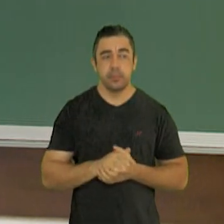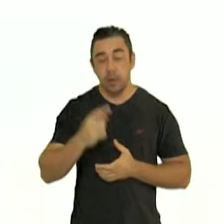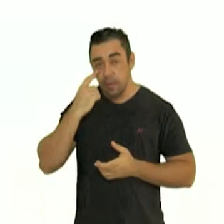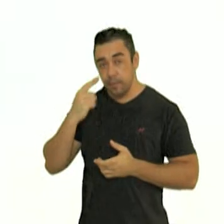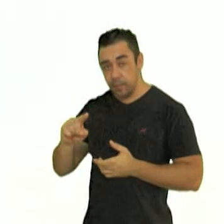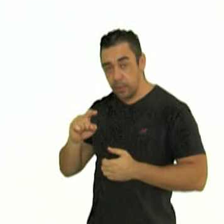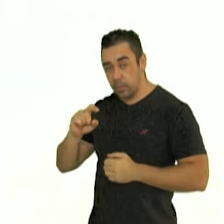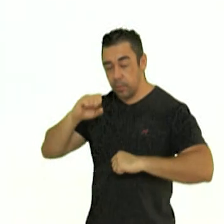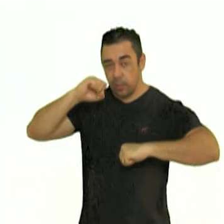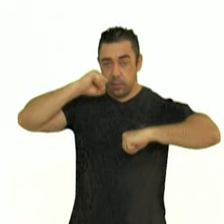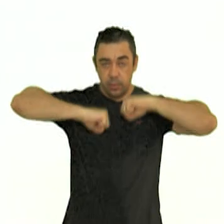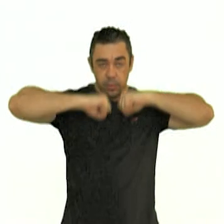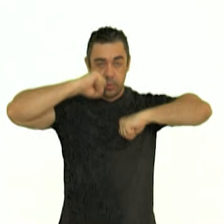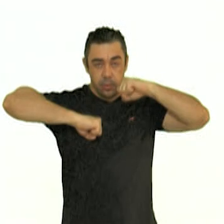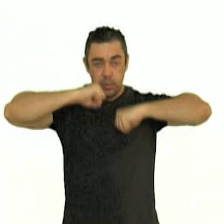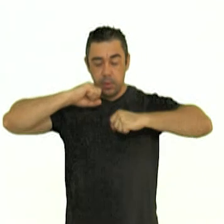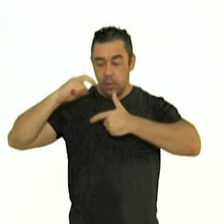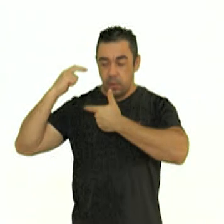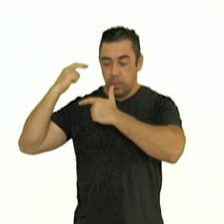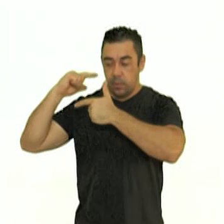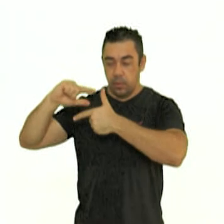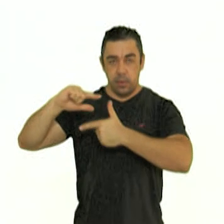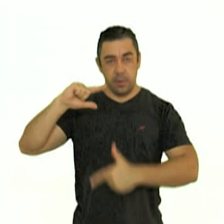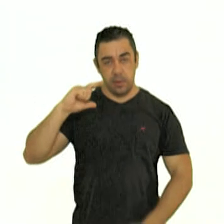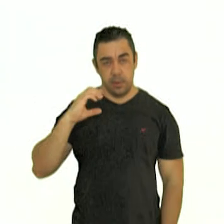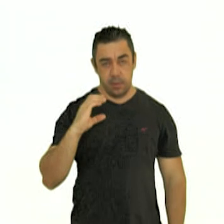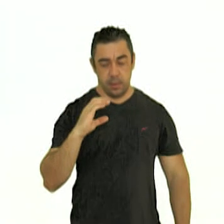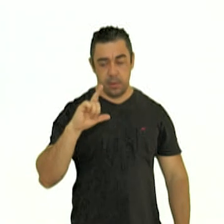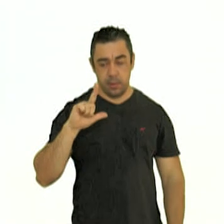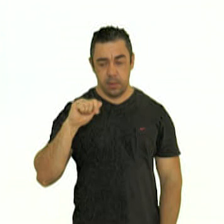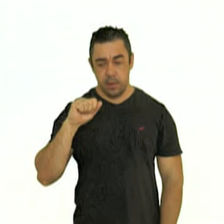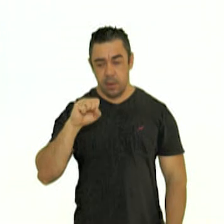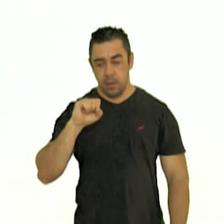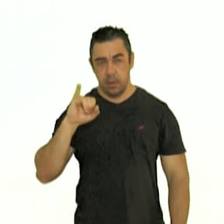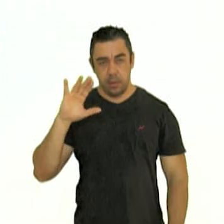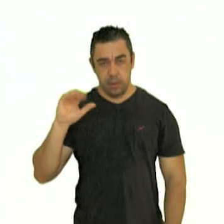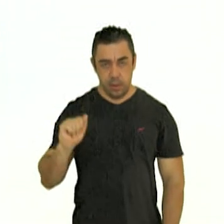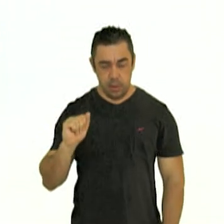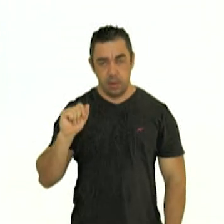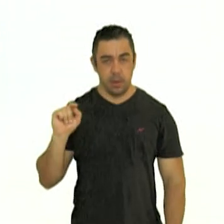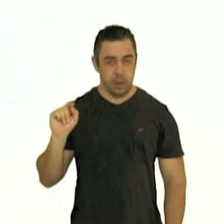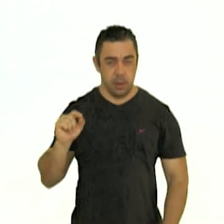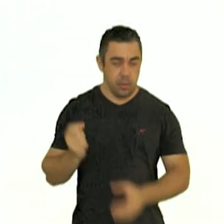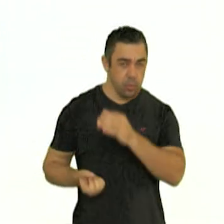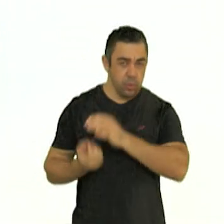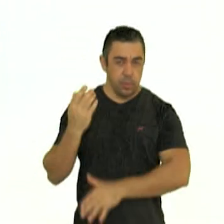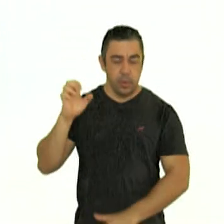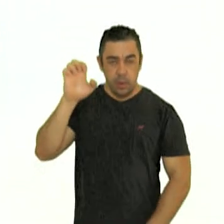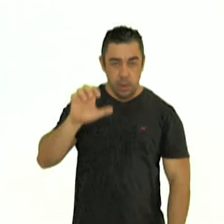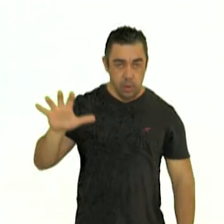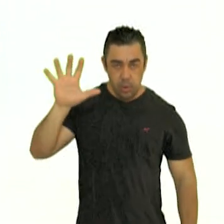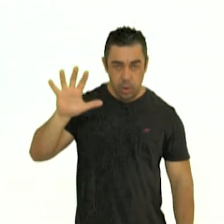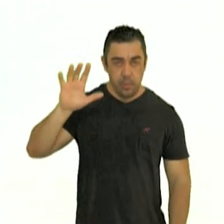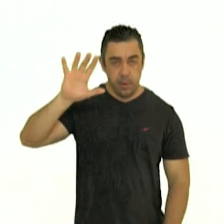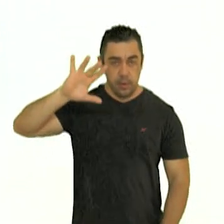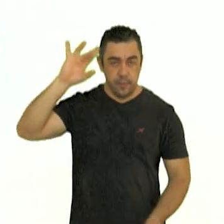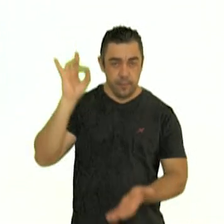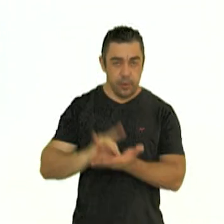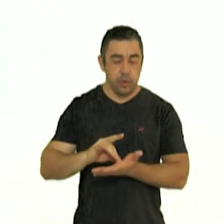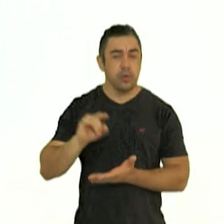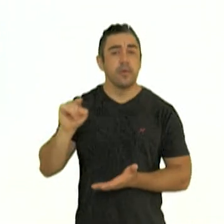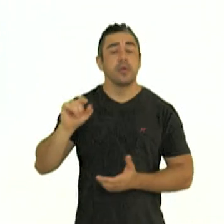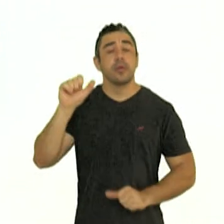vimos que essa relação socioespacial na Europa, ela começa a se desenvolver com mais efetividade,